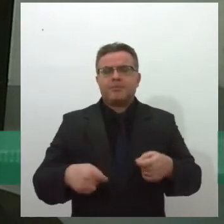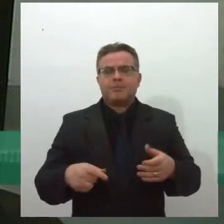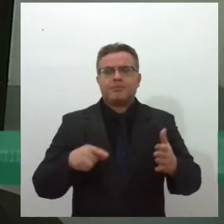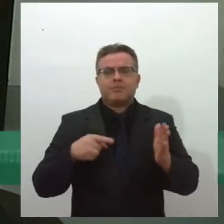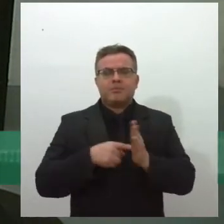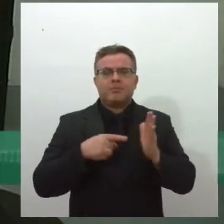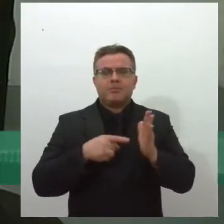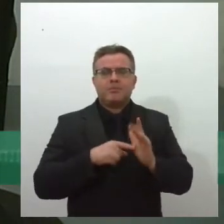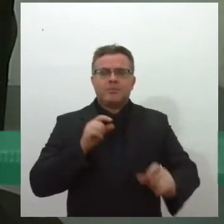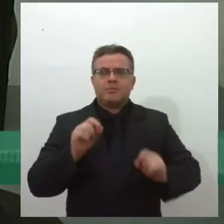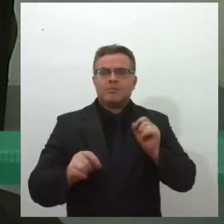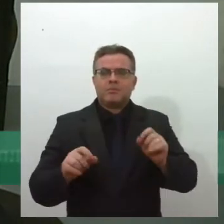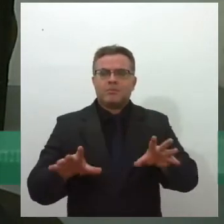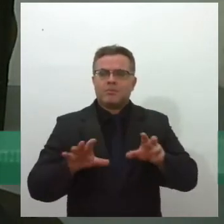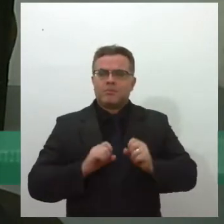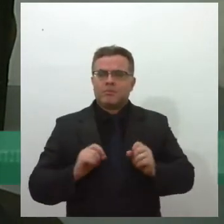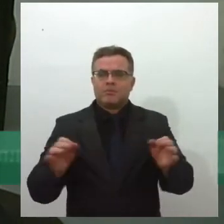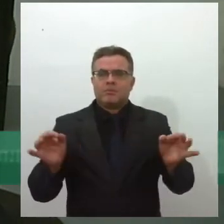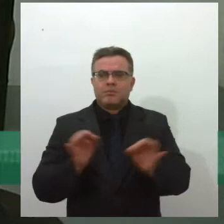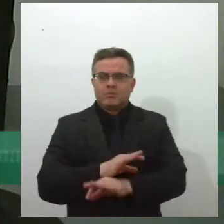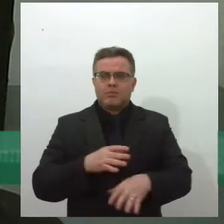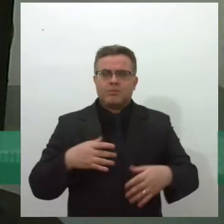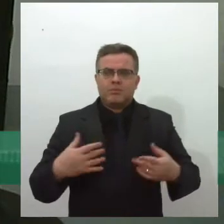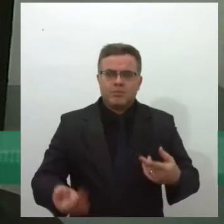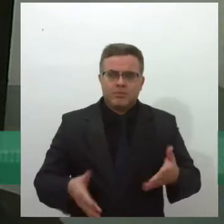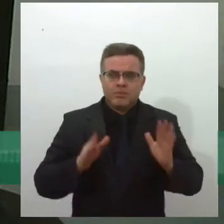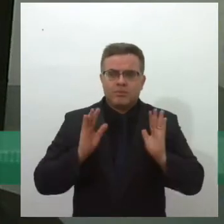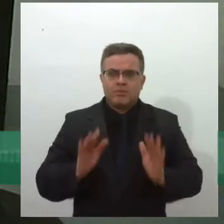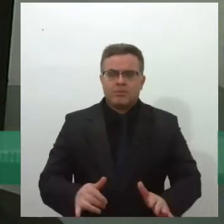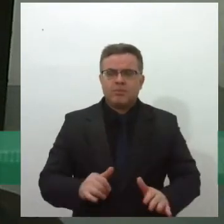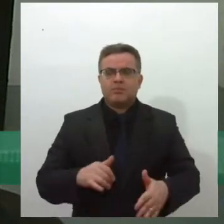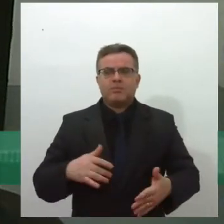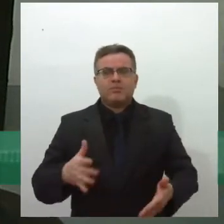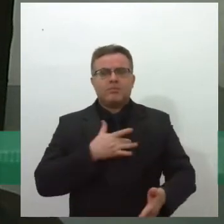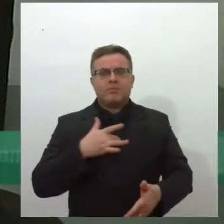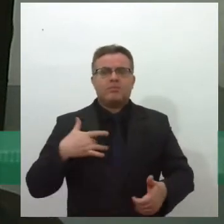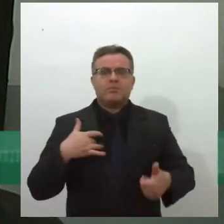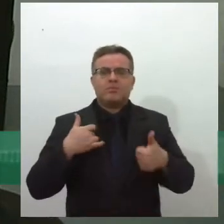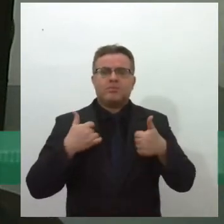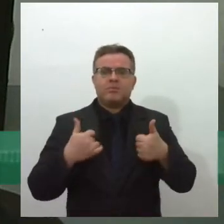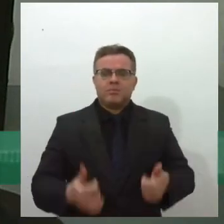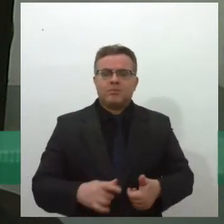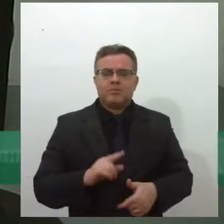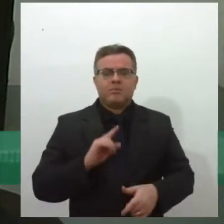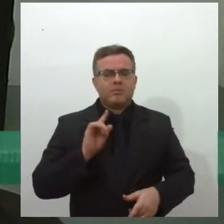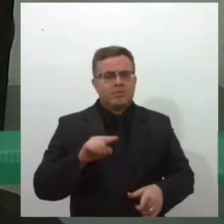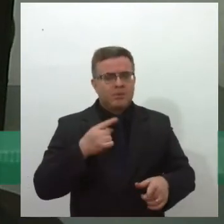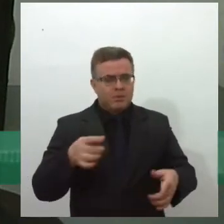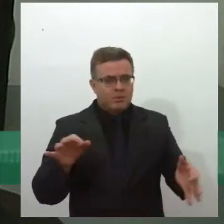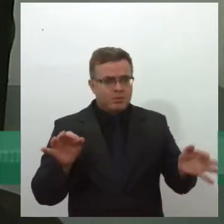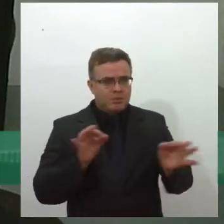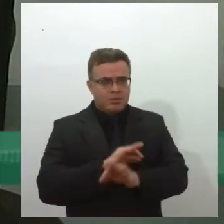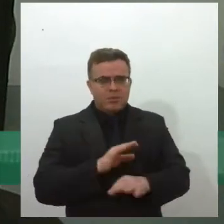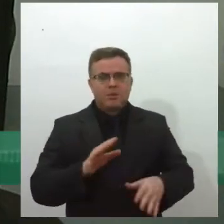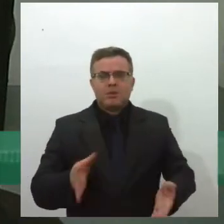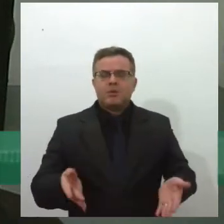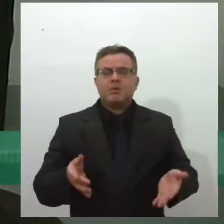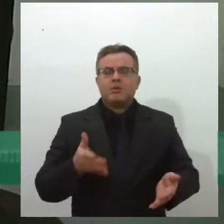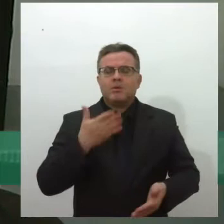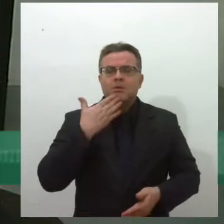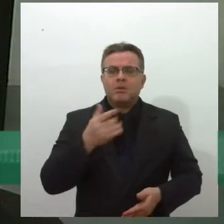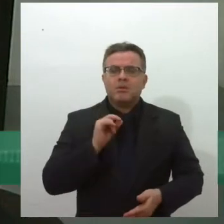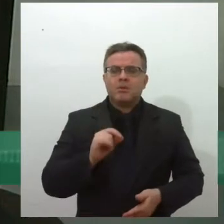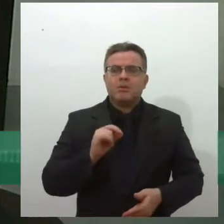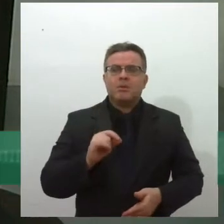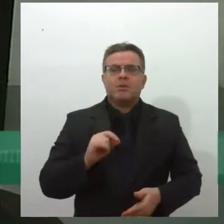Teve Covid, se recuperou da Covid, o que é que você indica depois dessa recuperação? Procurar realmente o